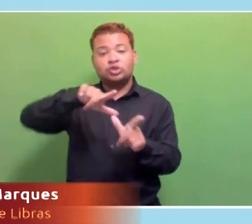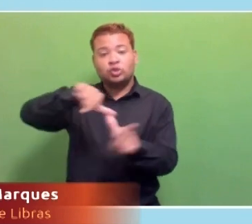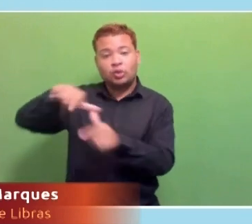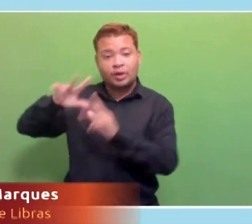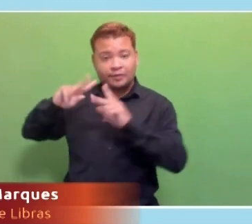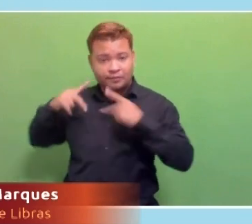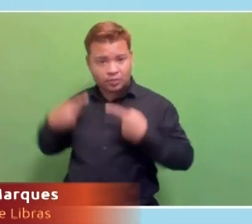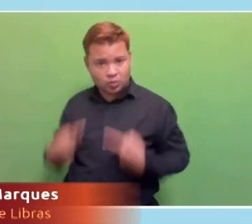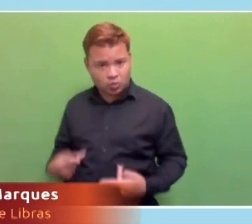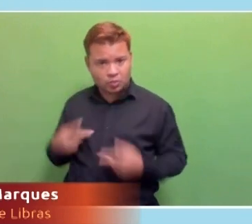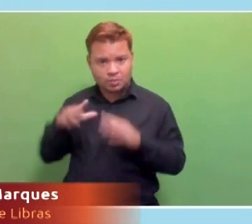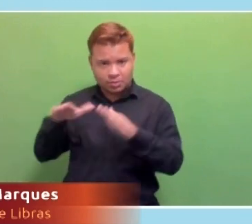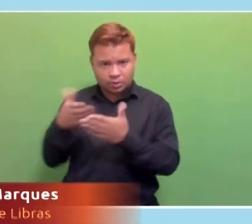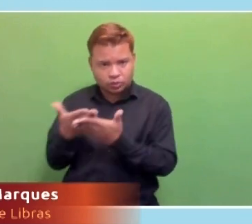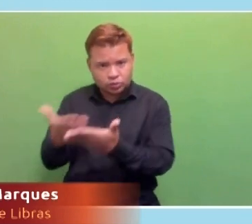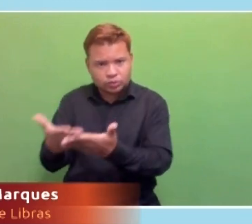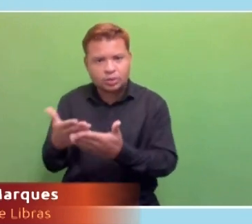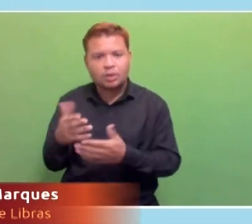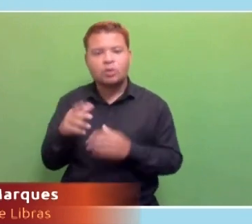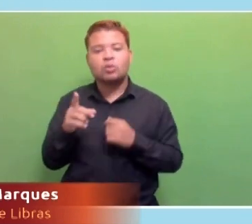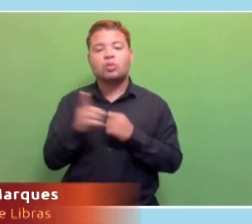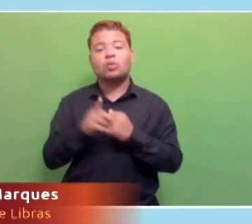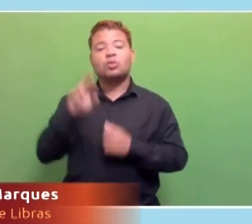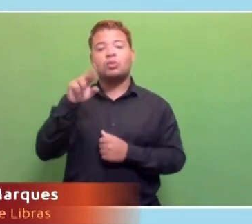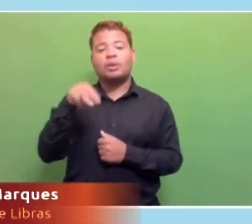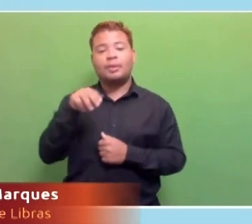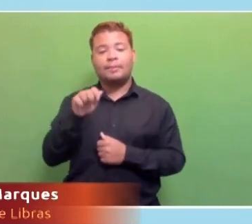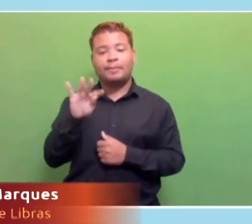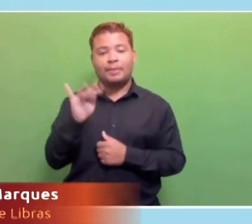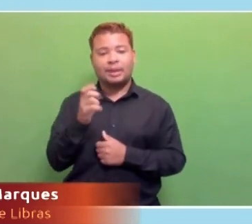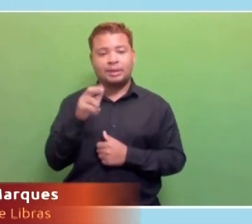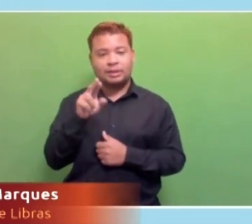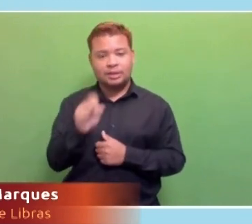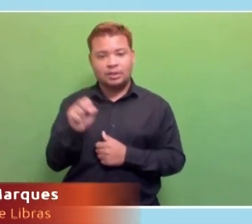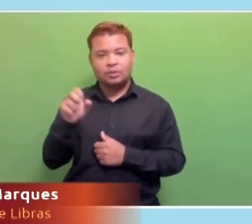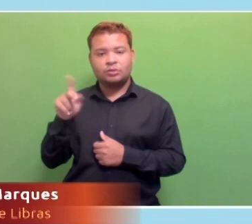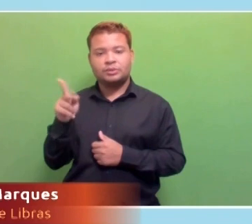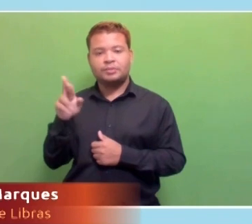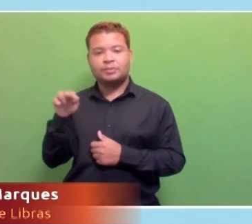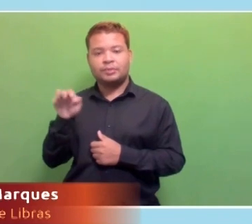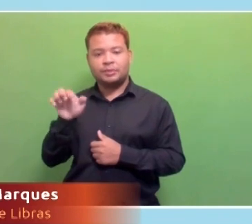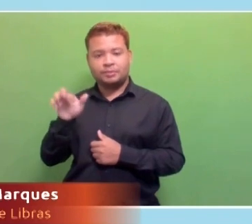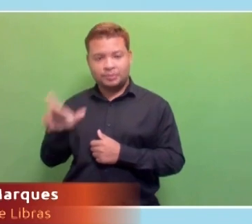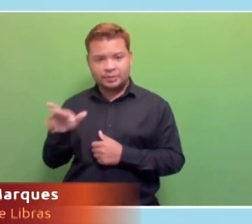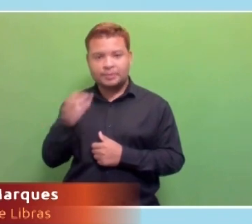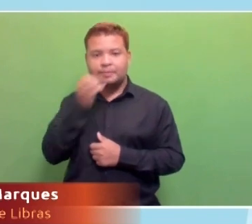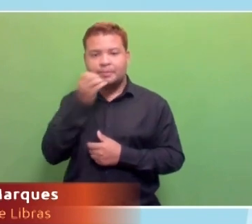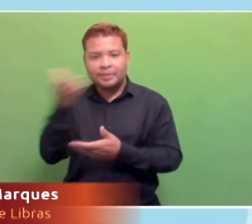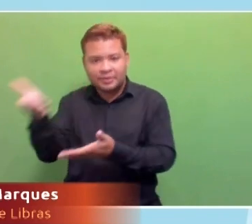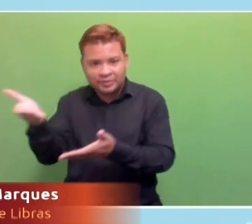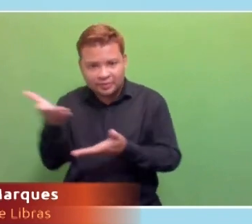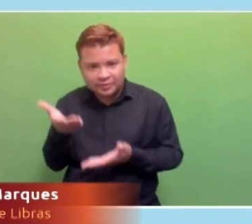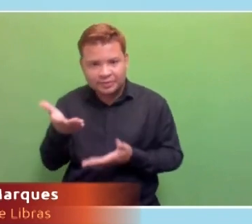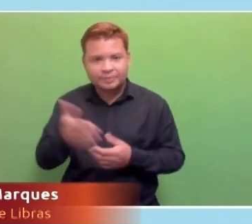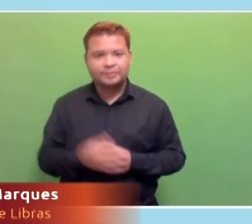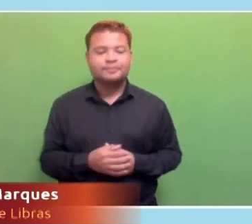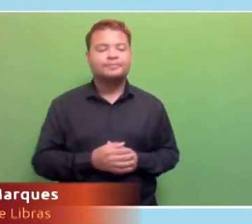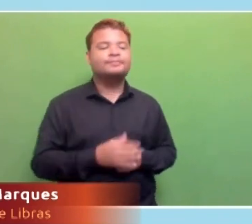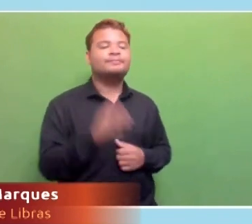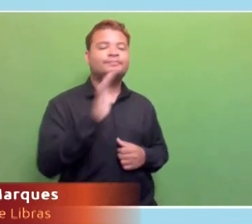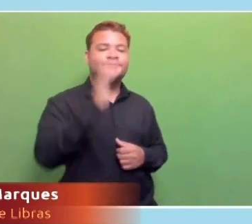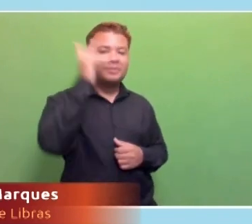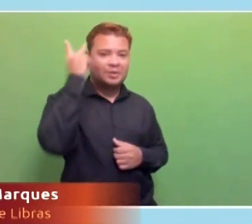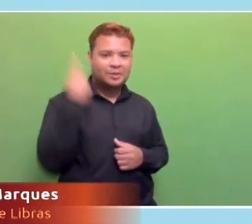Matheus Frimer. Muito obrigada pela sua presença, professor. Seja bem-vindo também aqui ao Conexões. Olá, Camila. Um prazer participar com